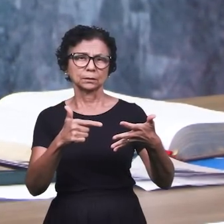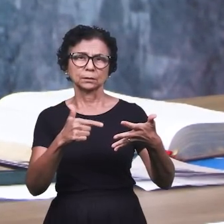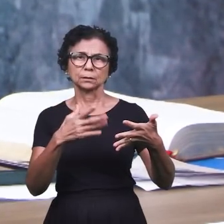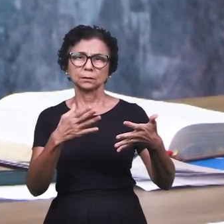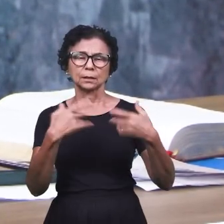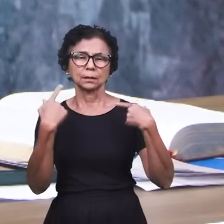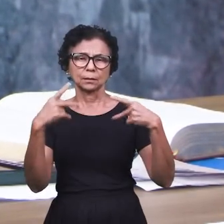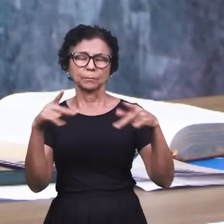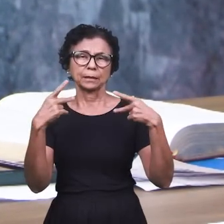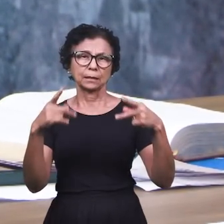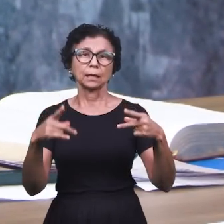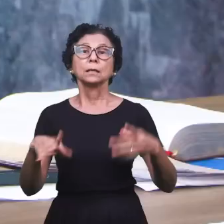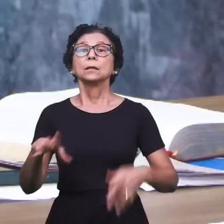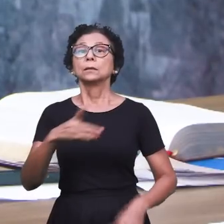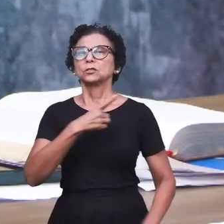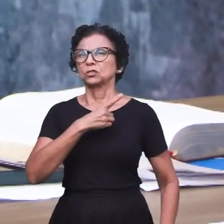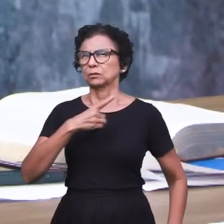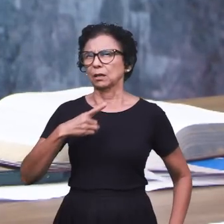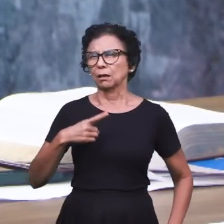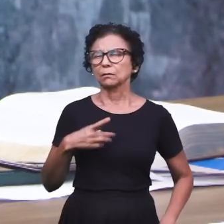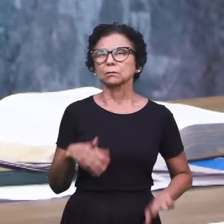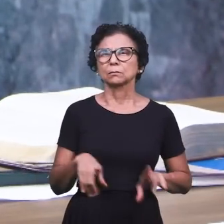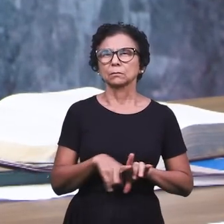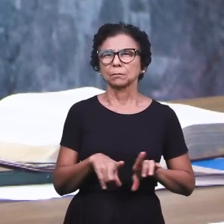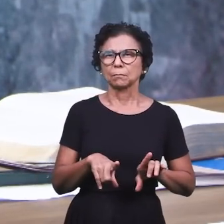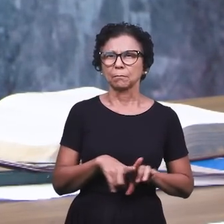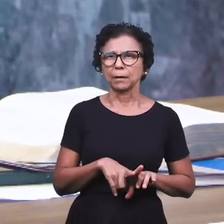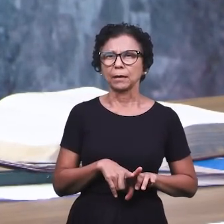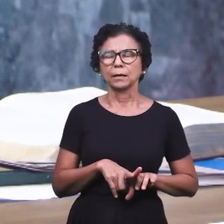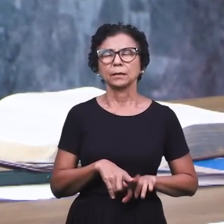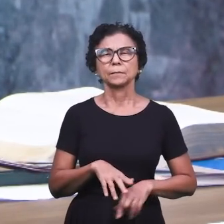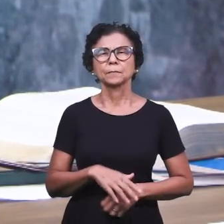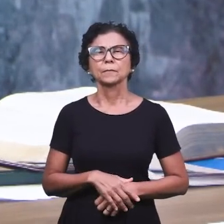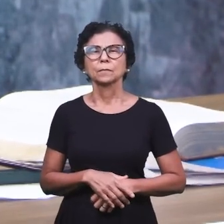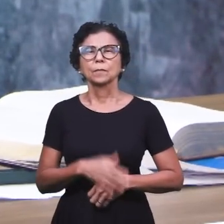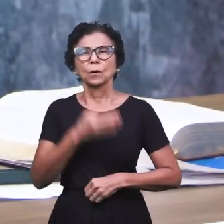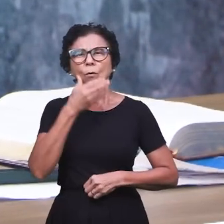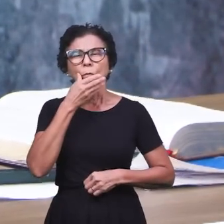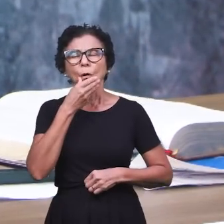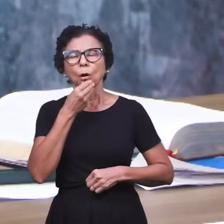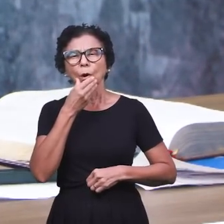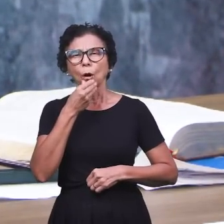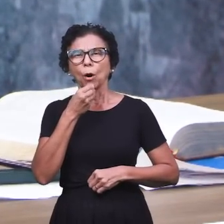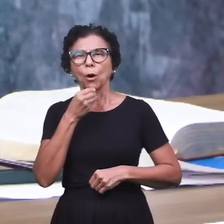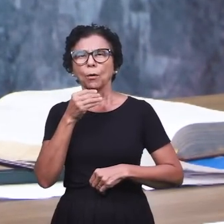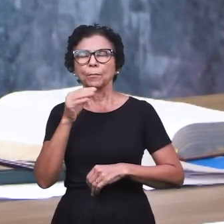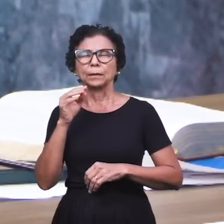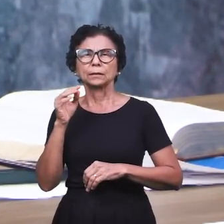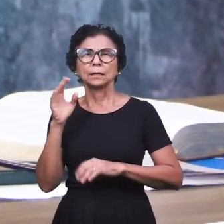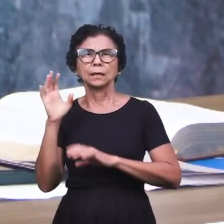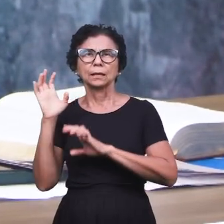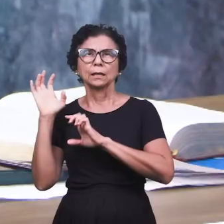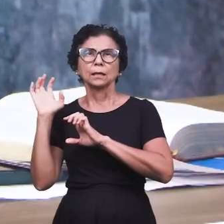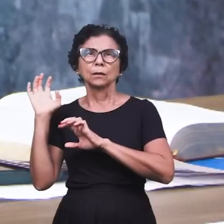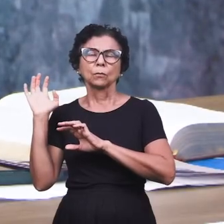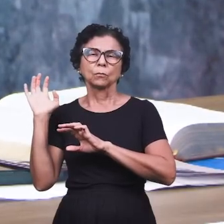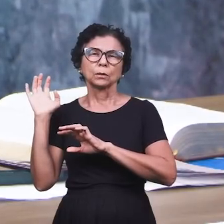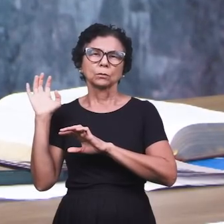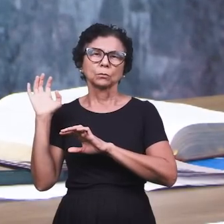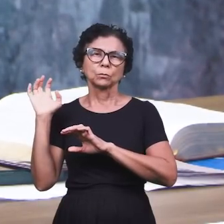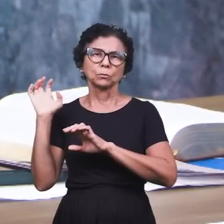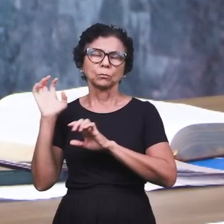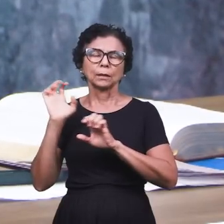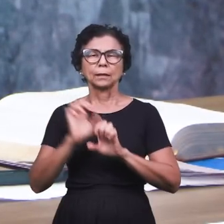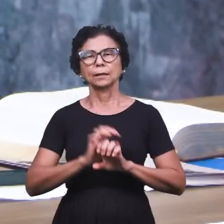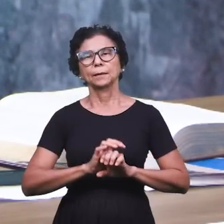diáconos, Filipe, evangelista, quando ocorre a morte de Estevão e a primeira grande dispersão da igreja, ele vai para a região de